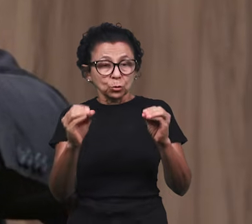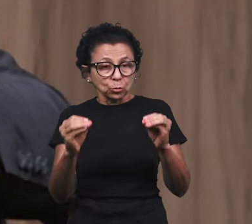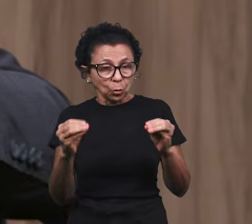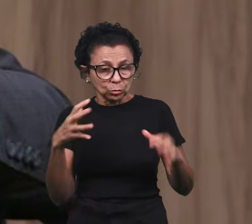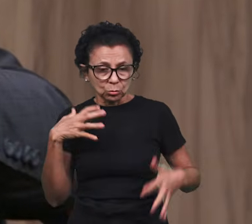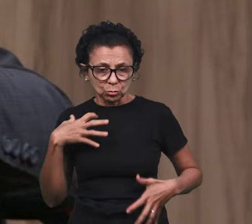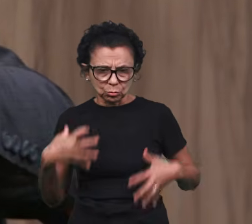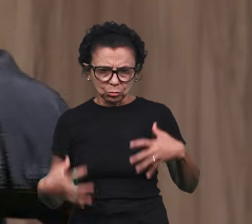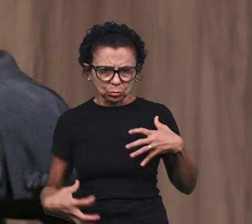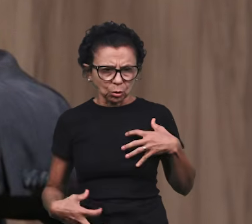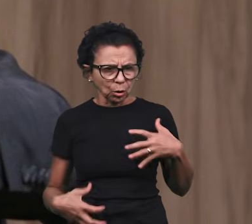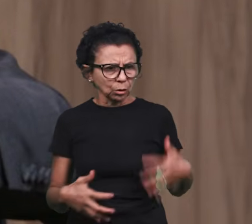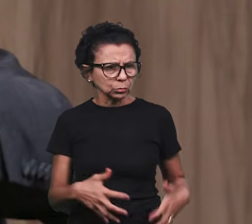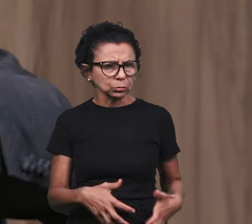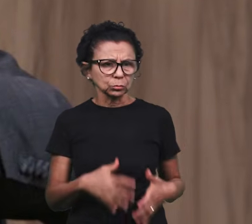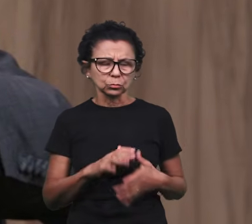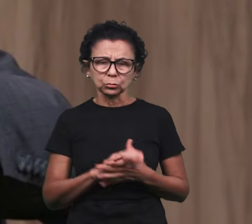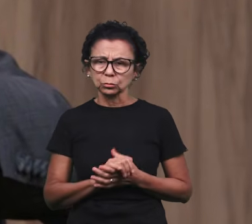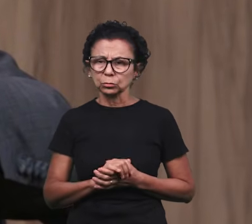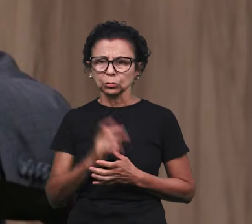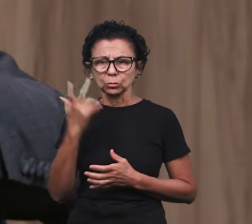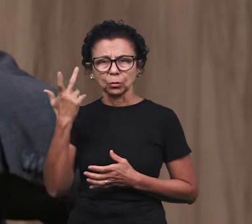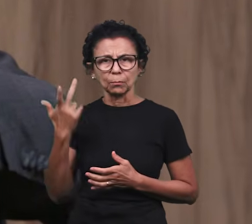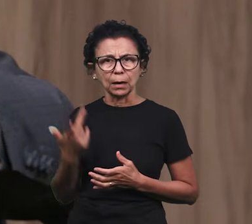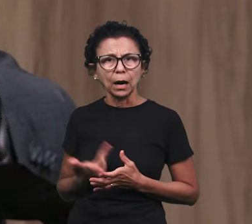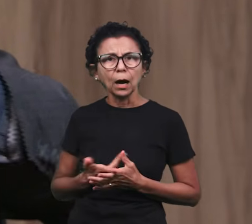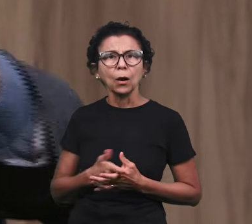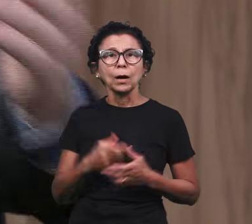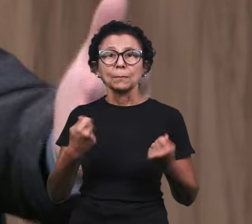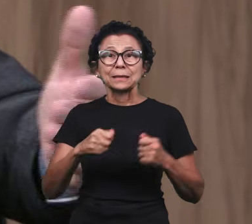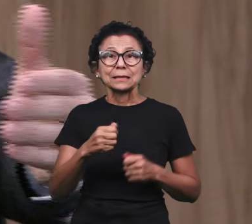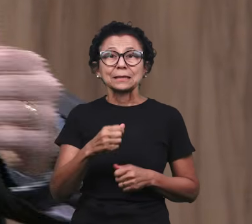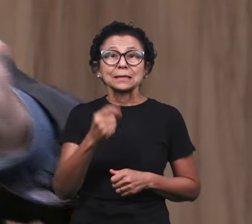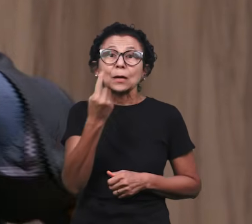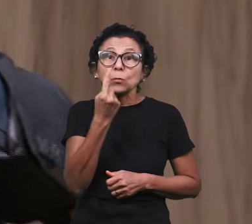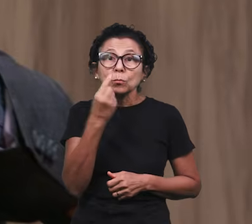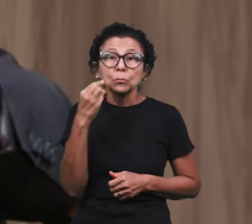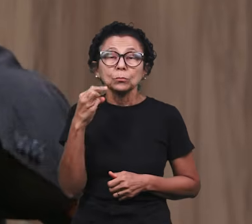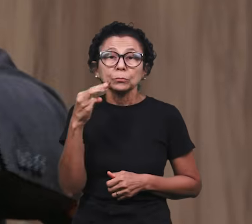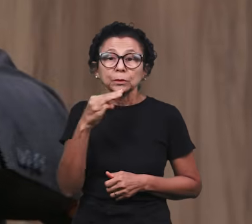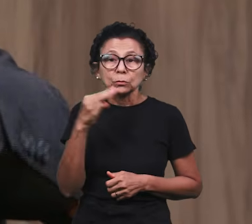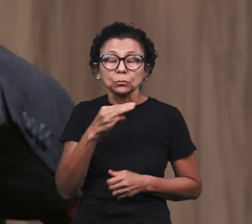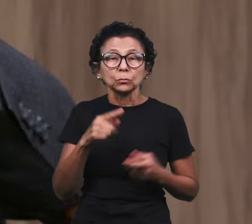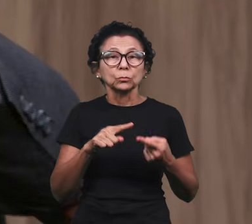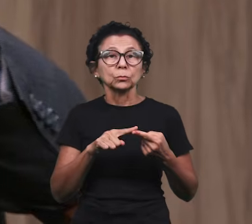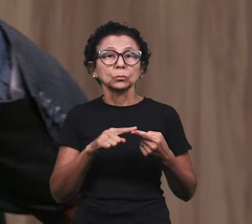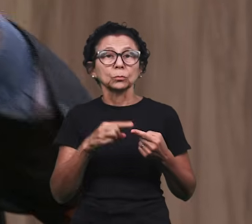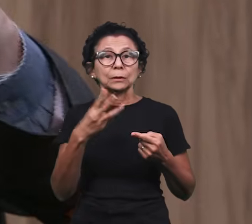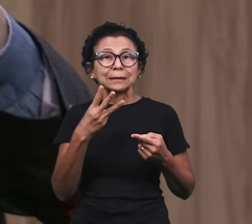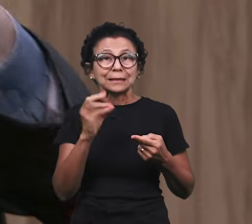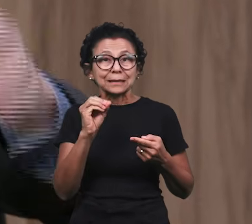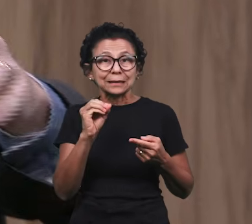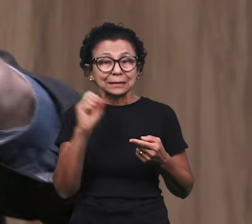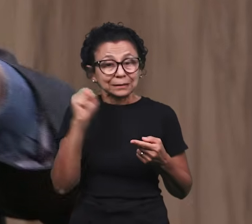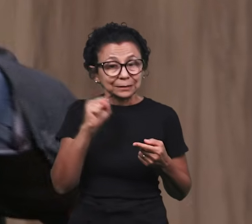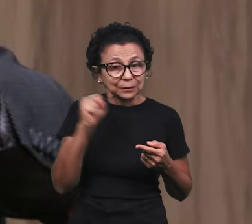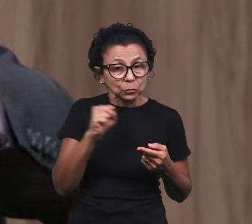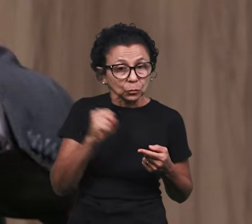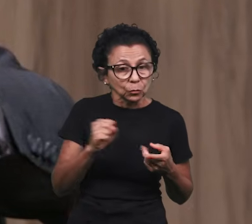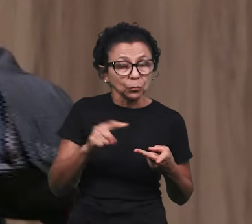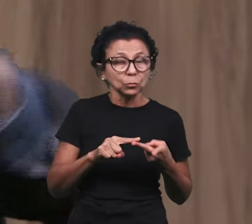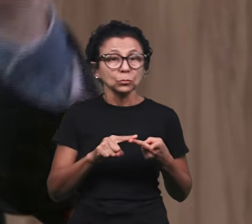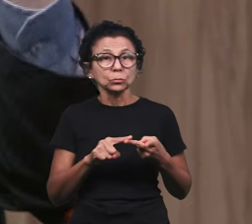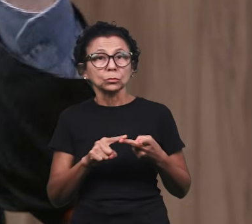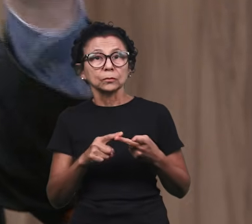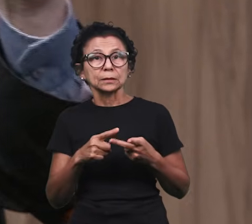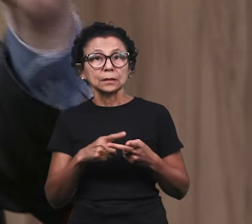estáveis são paradas muito rápidas, com reversão em 30 segundos, em 1 minuto. São paradas que o paciente parou, foi visto